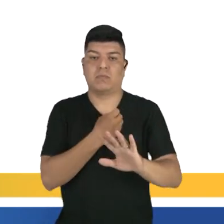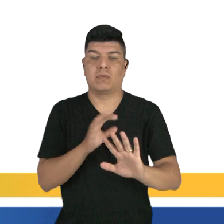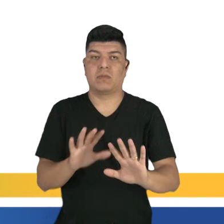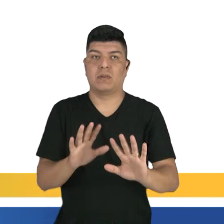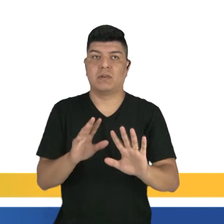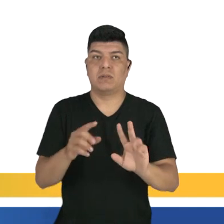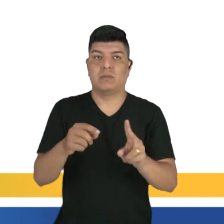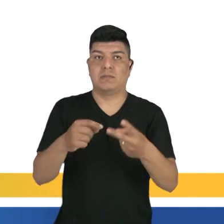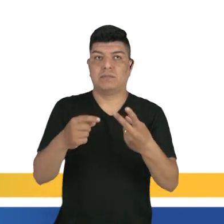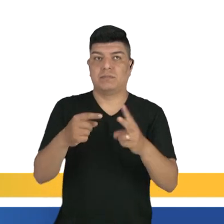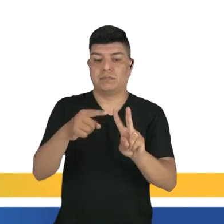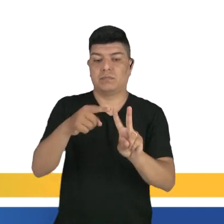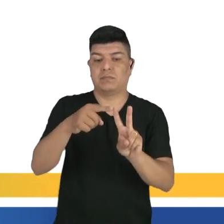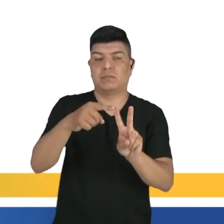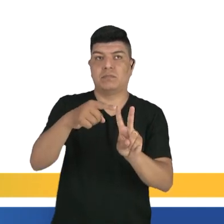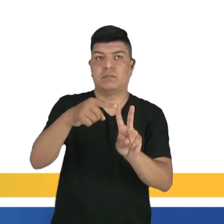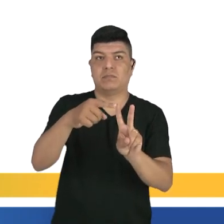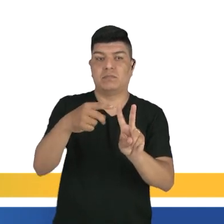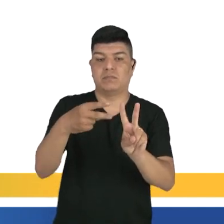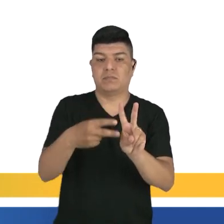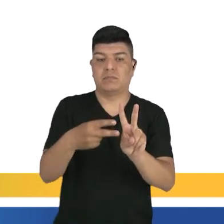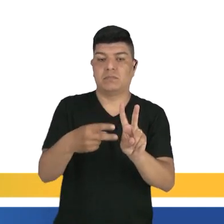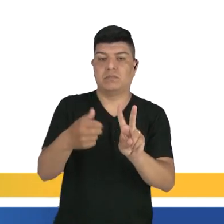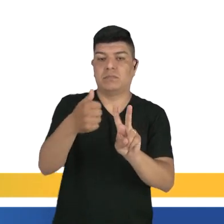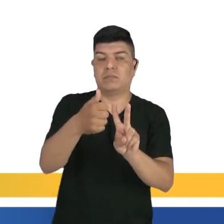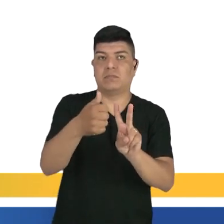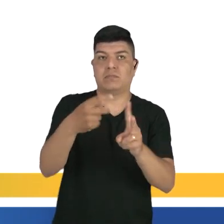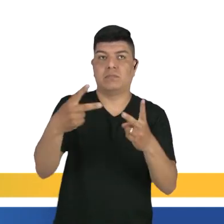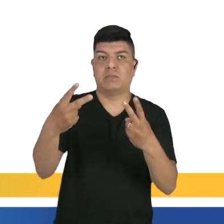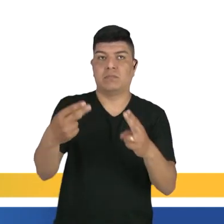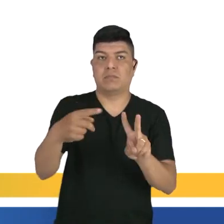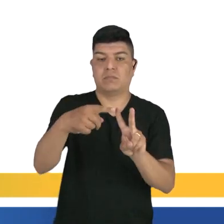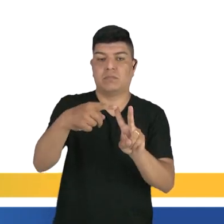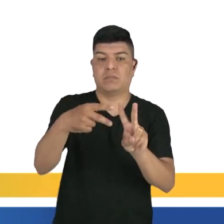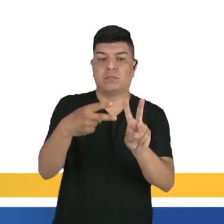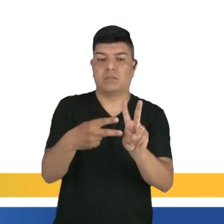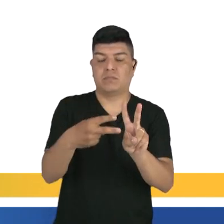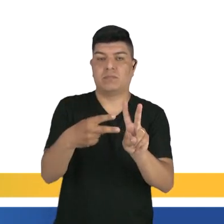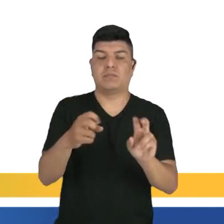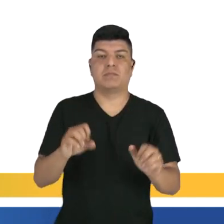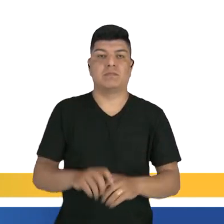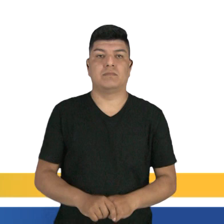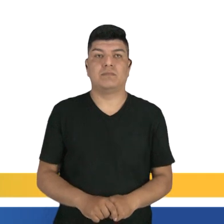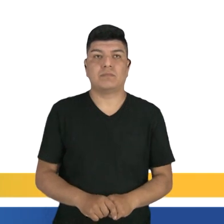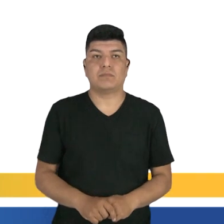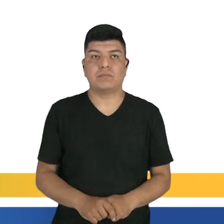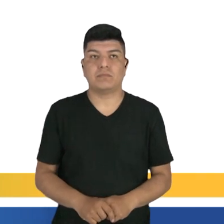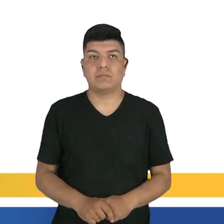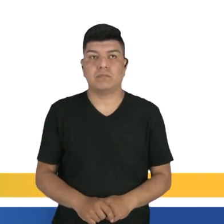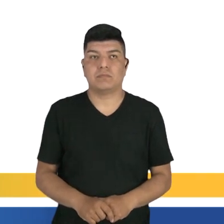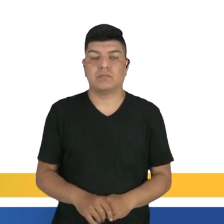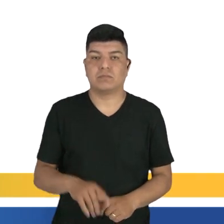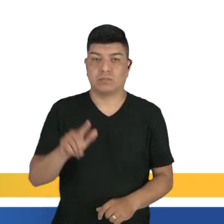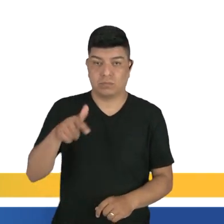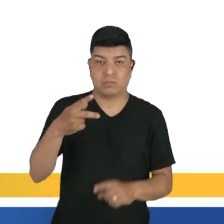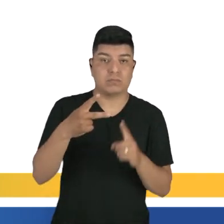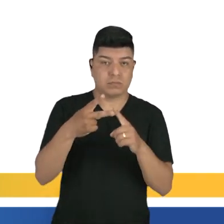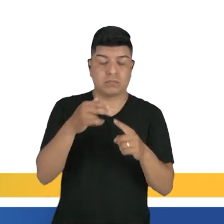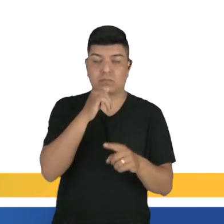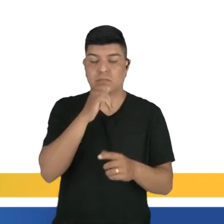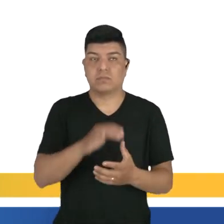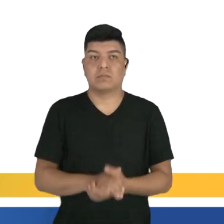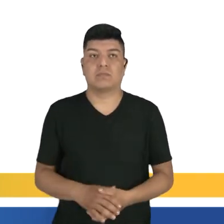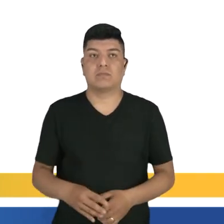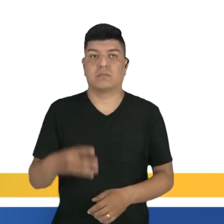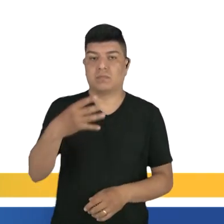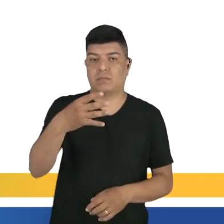2 elevado a 1 sobre 2 é a raiz quadrada de 2 elevado a 1, que daria a raiz quadrada de 2. O segundo exemplo, eu